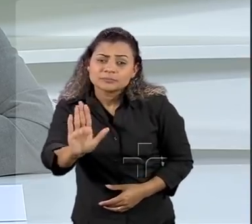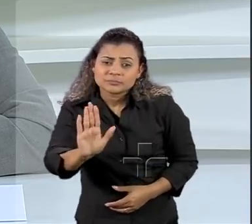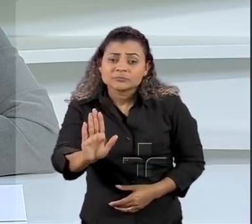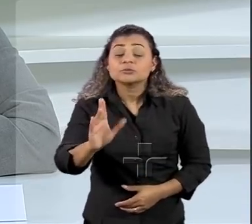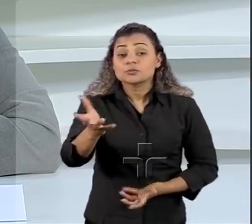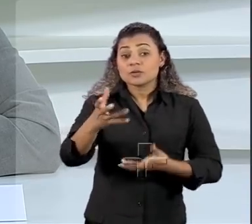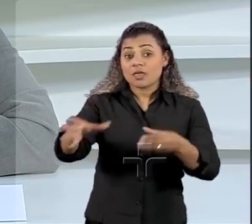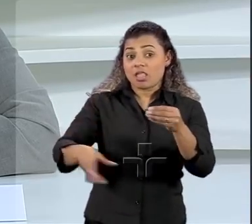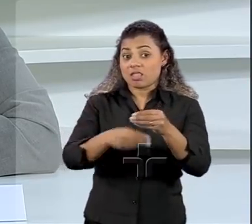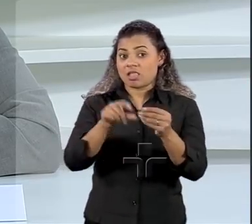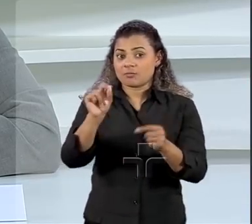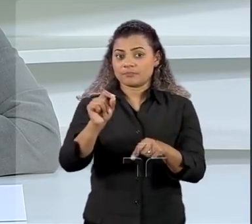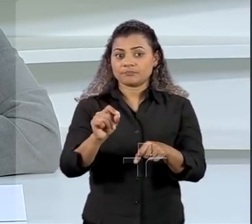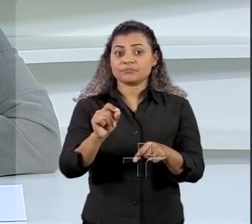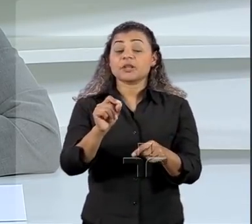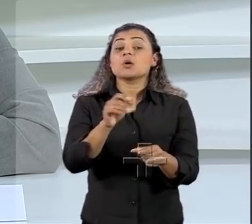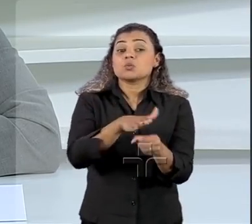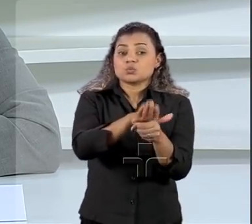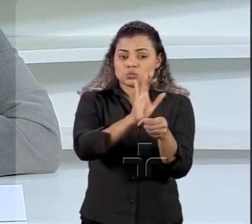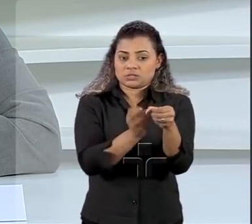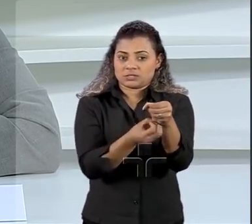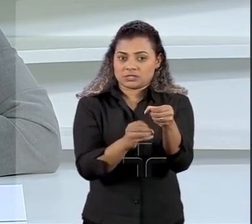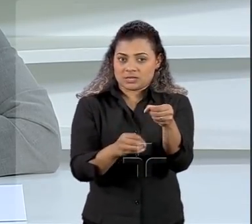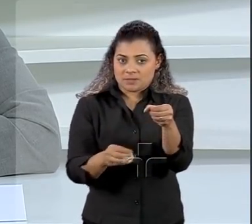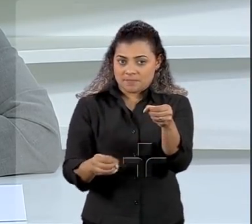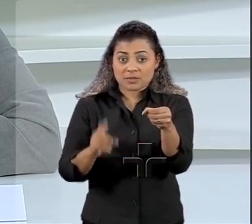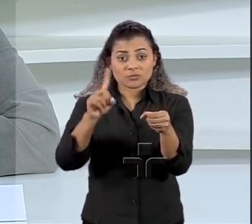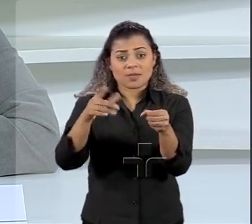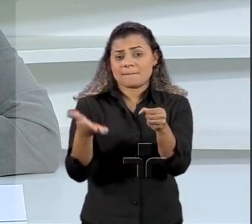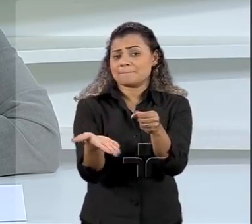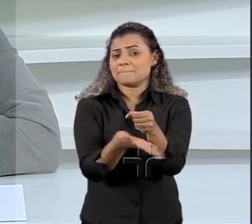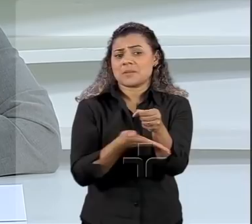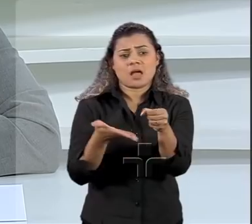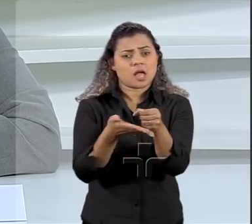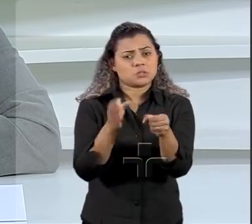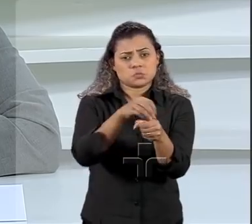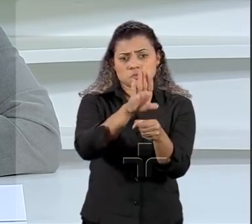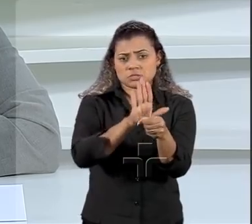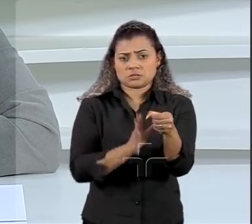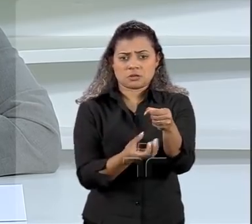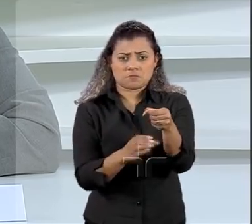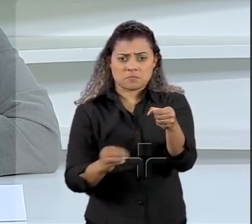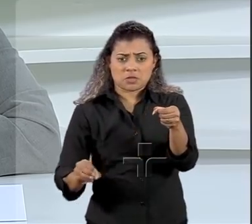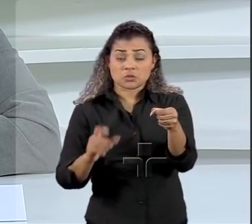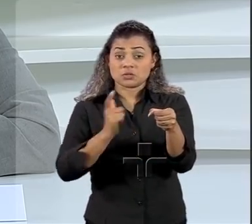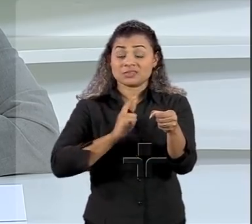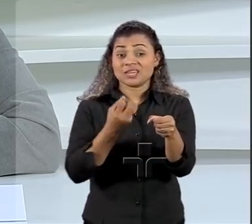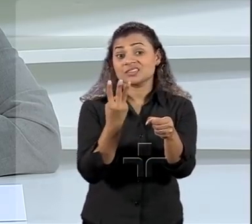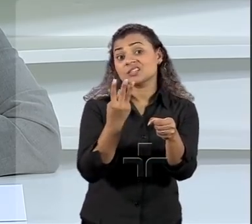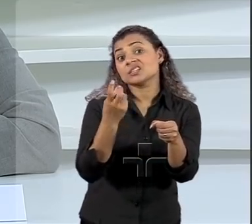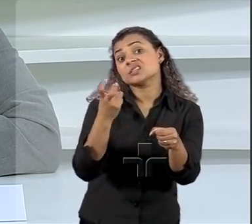assim, a questão do saneamento básico é fundamental, né? A gente tem hoje no Brasil 35 milhões de pessoas que não têm acesso à